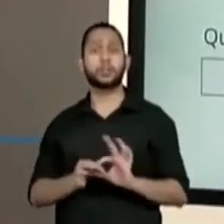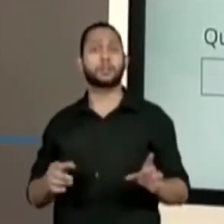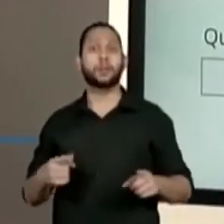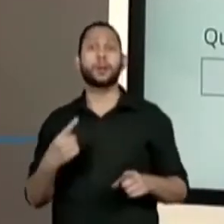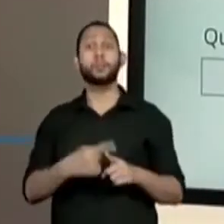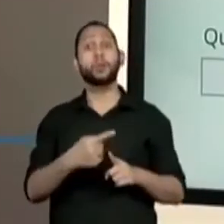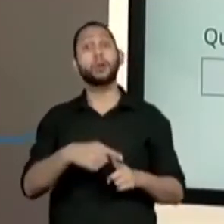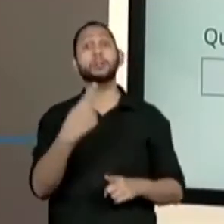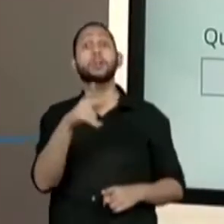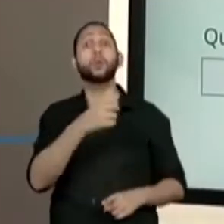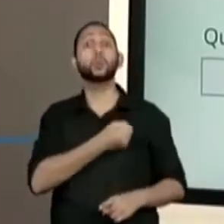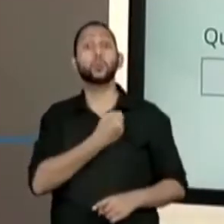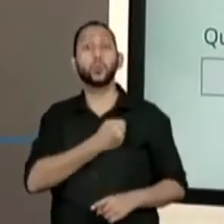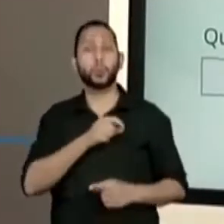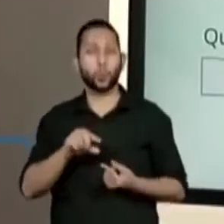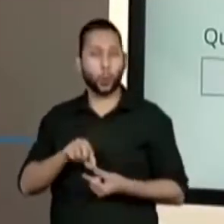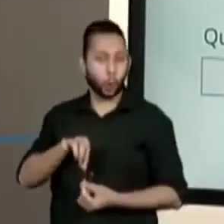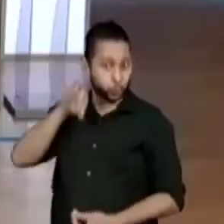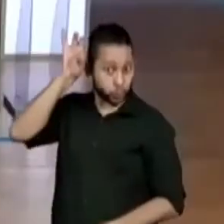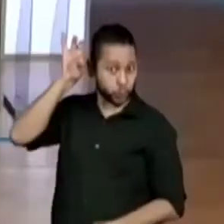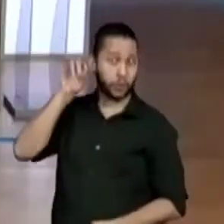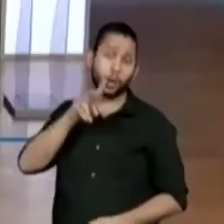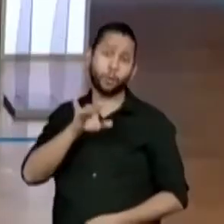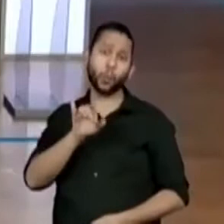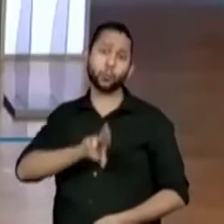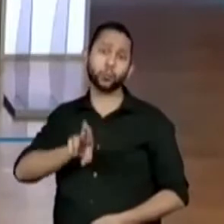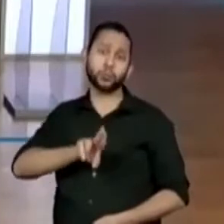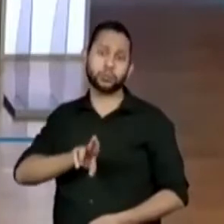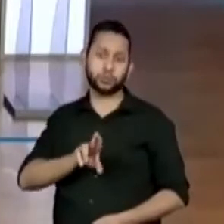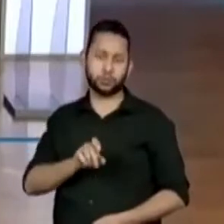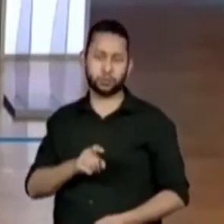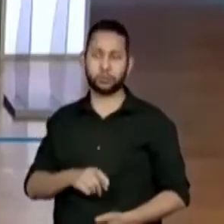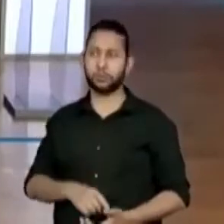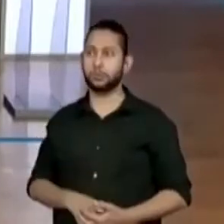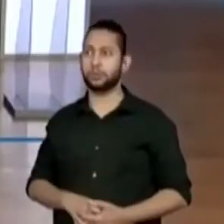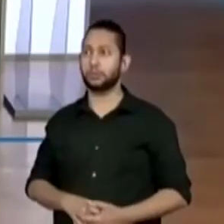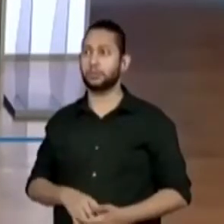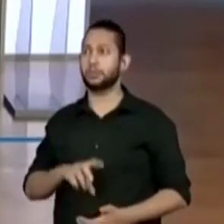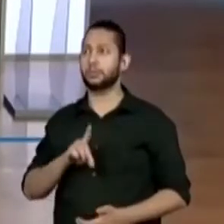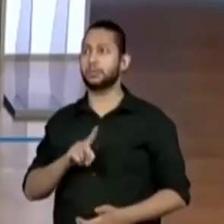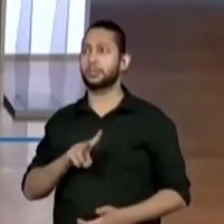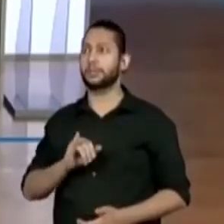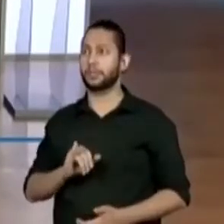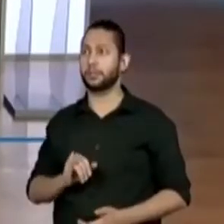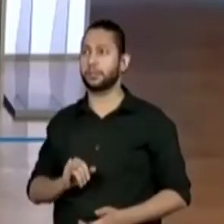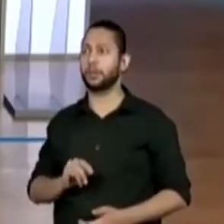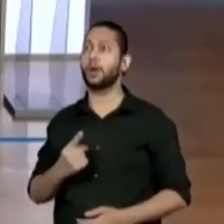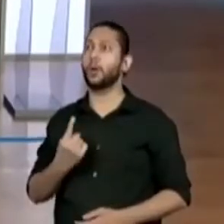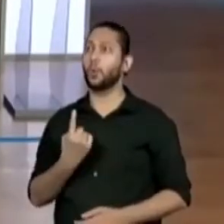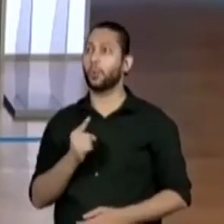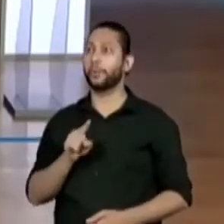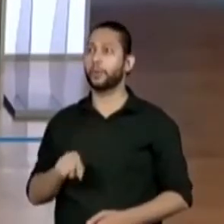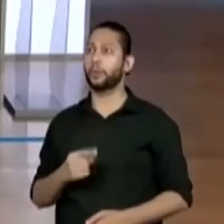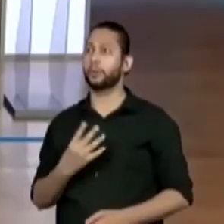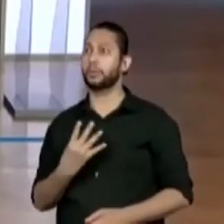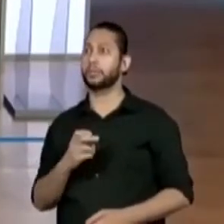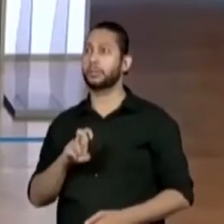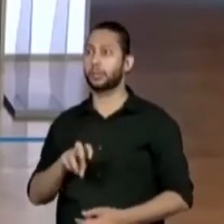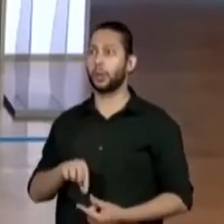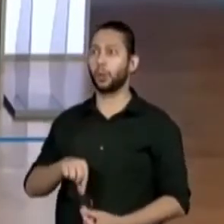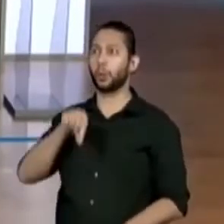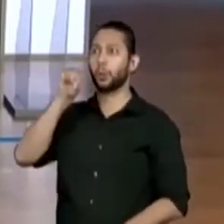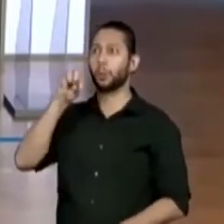altura do aluno, tá? Ó. Então manda mais ou menos a deles. O Davi disse 1,45 m. Ok. A